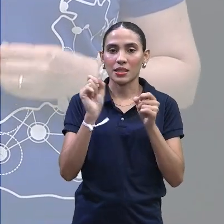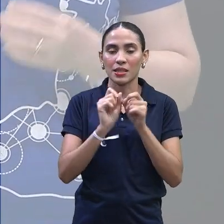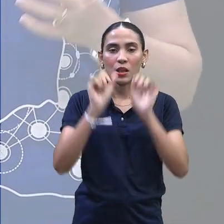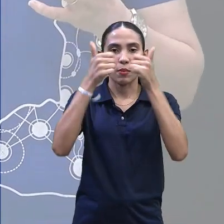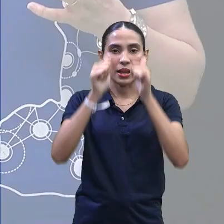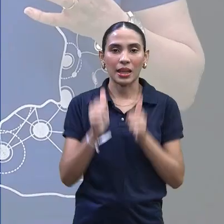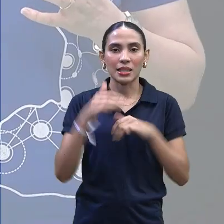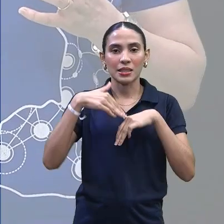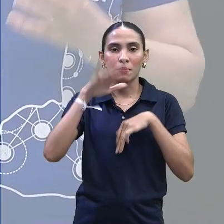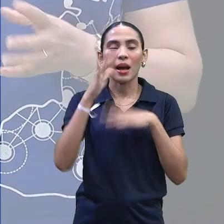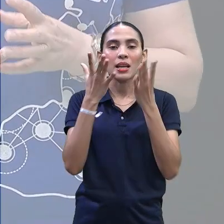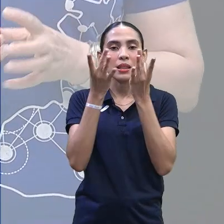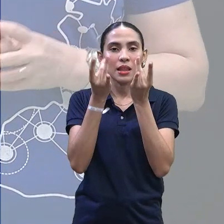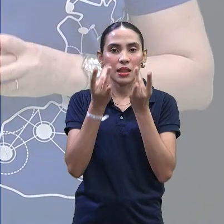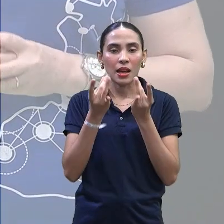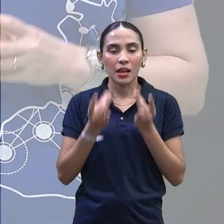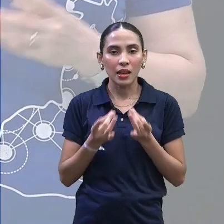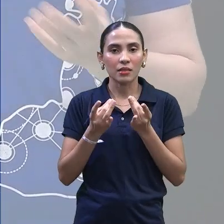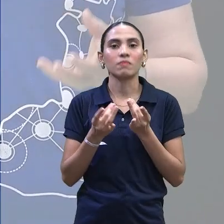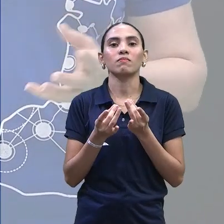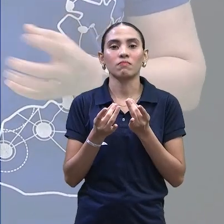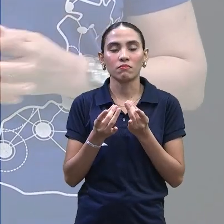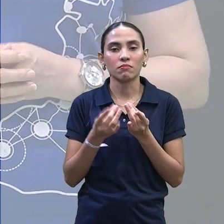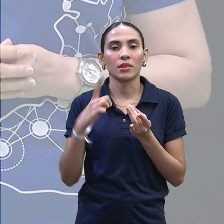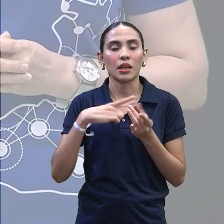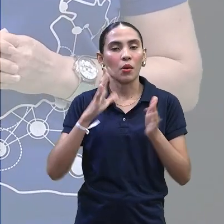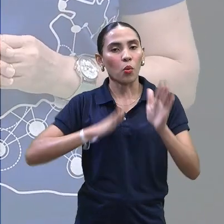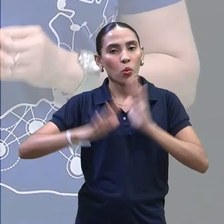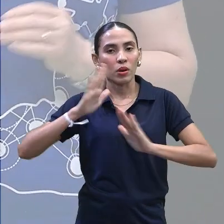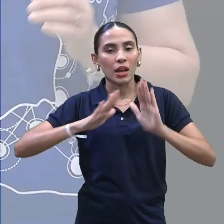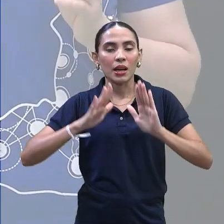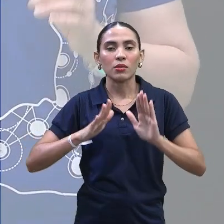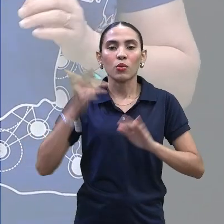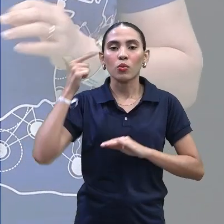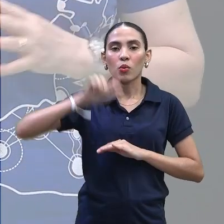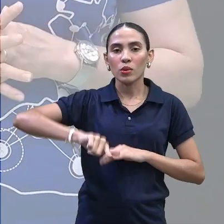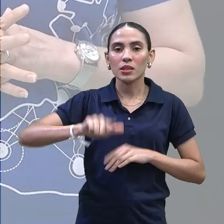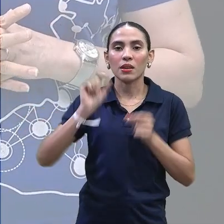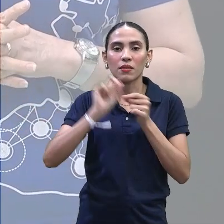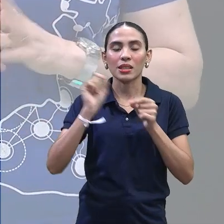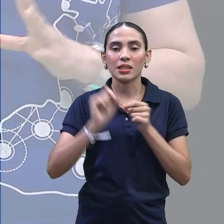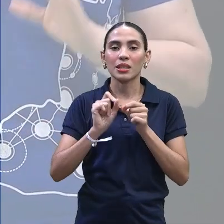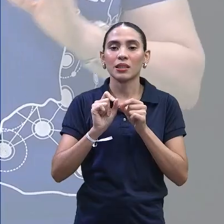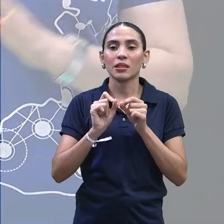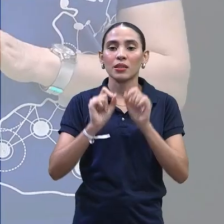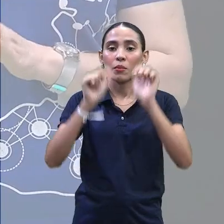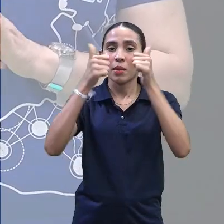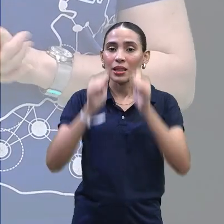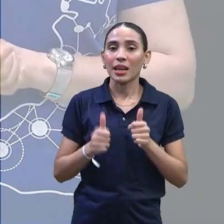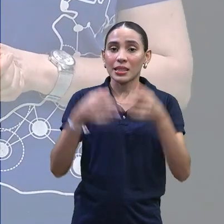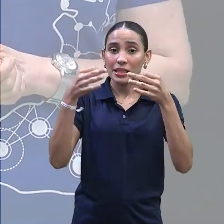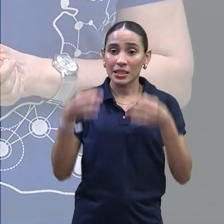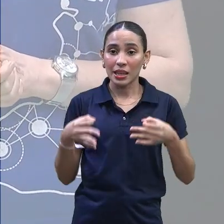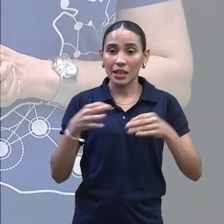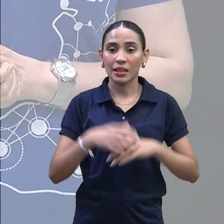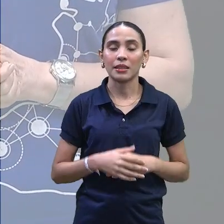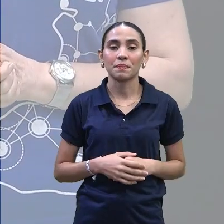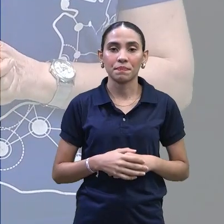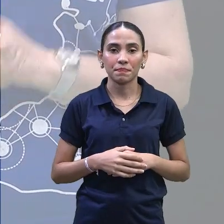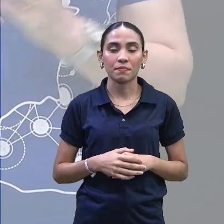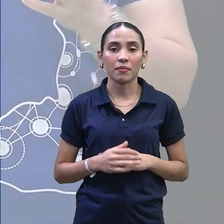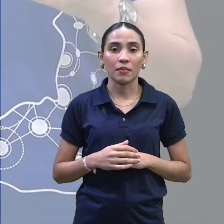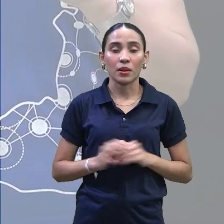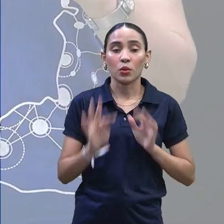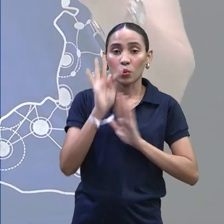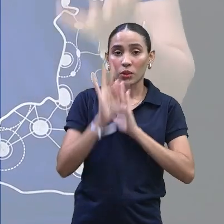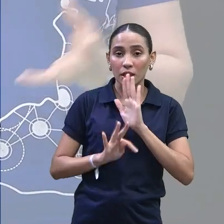interpretação mais apurada, né, com mais cuidado, para que a gente possa fazer uma análise correta, né,